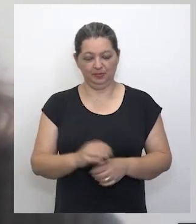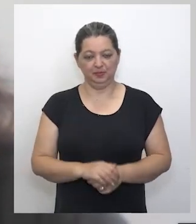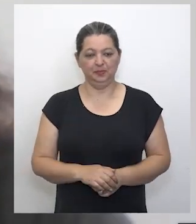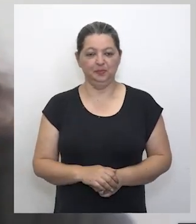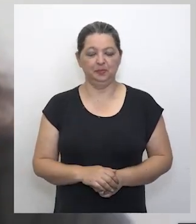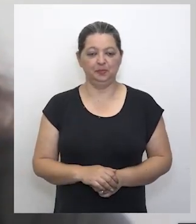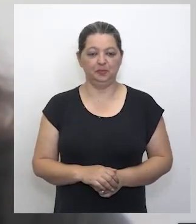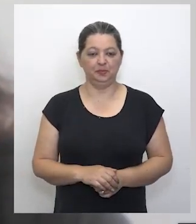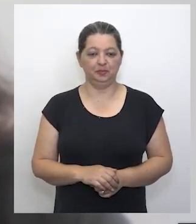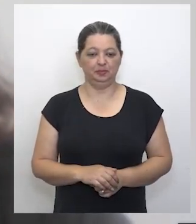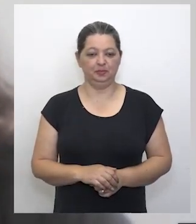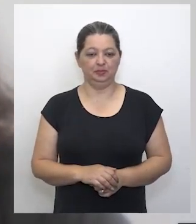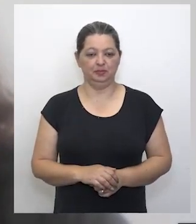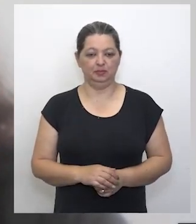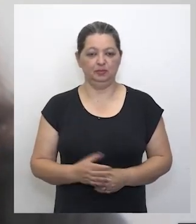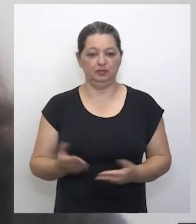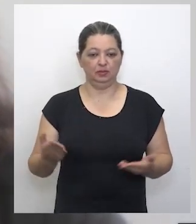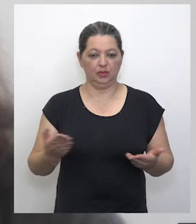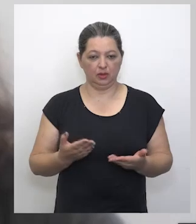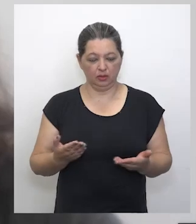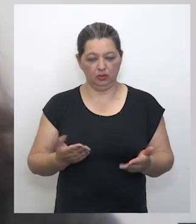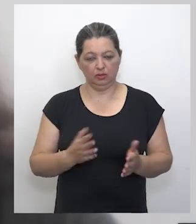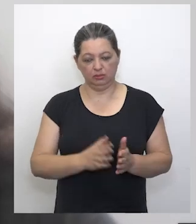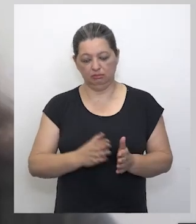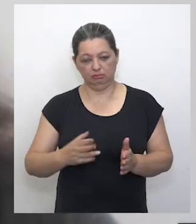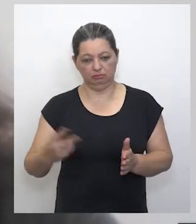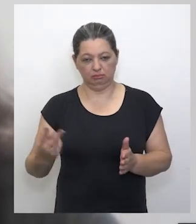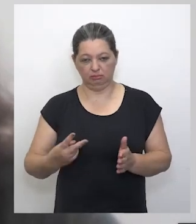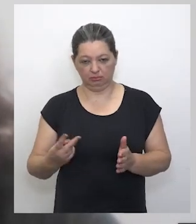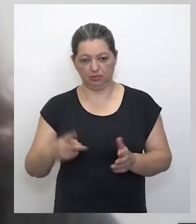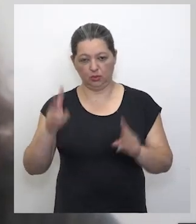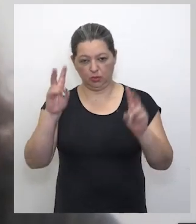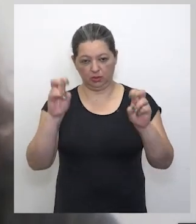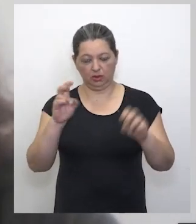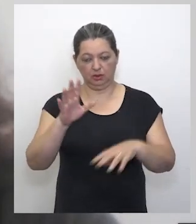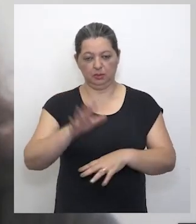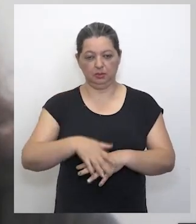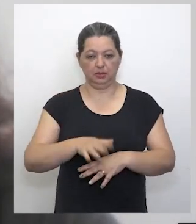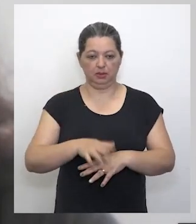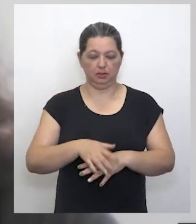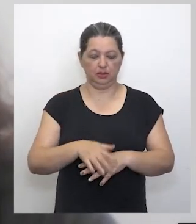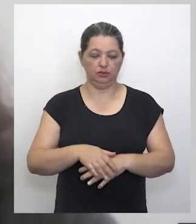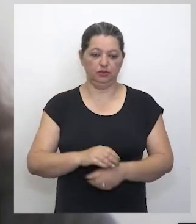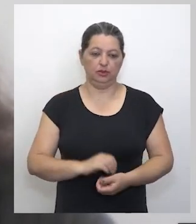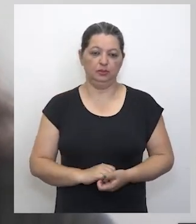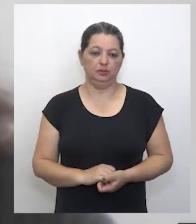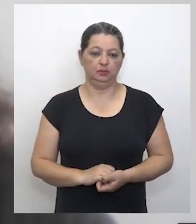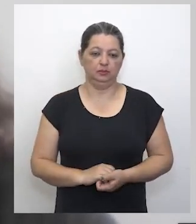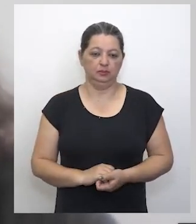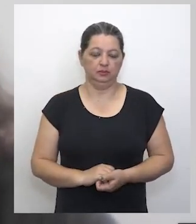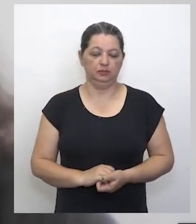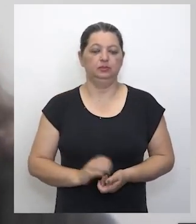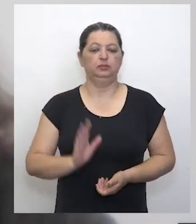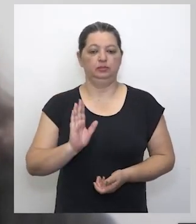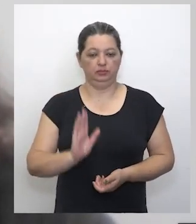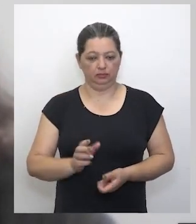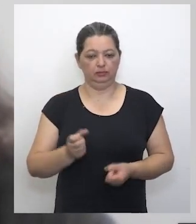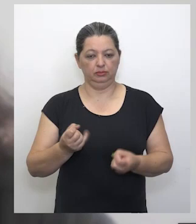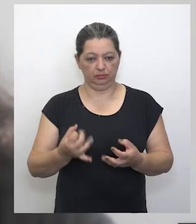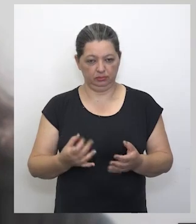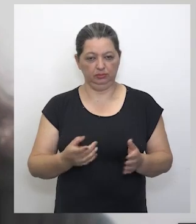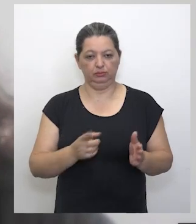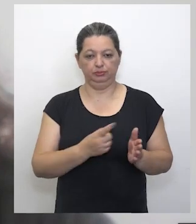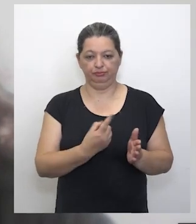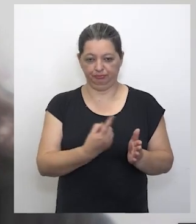percurso. Agora, nessa segunda parte, nós vamos falar sobre matemática. Já falamos sobre o primeiro momento,